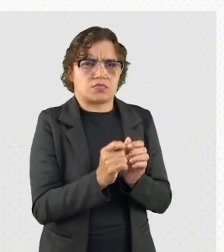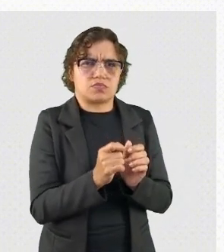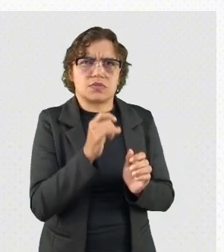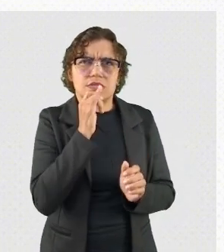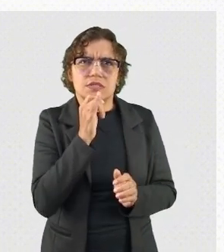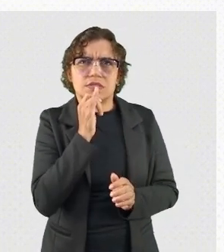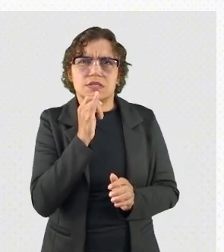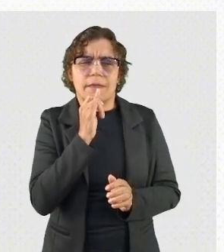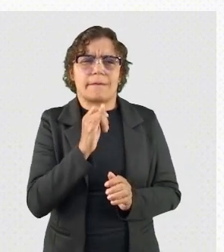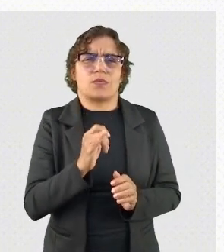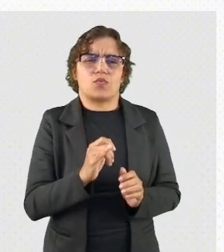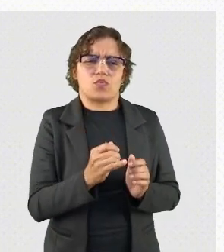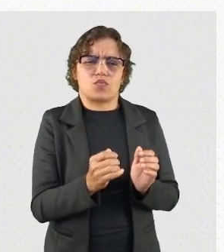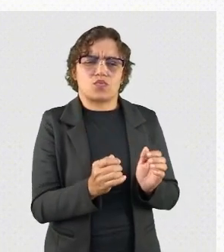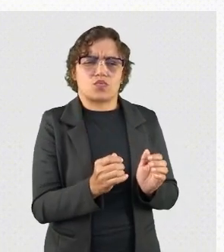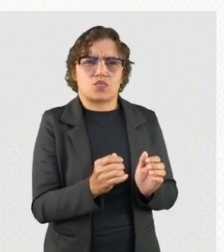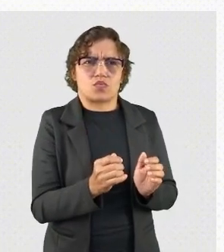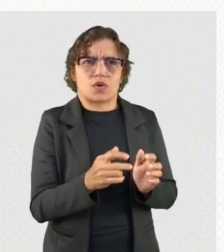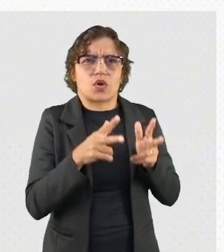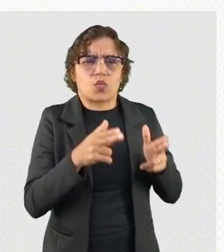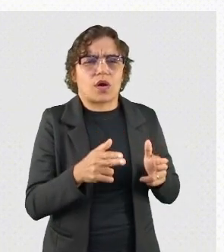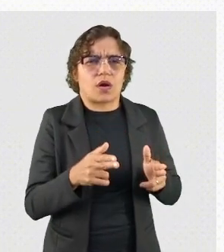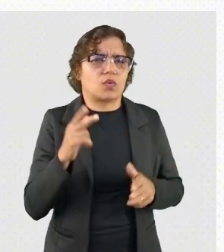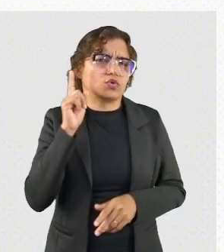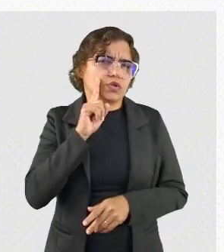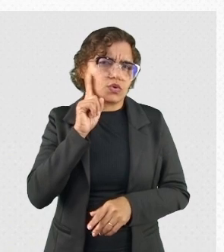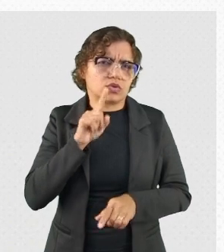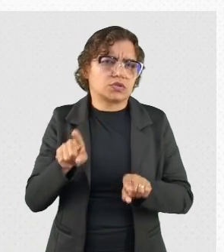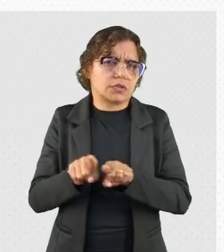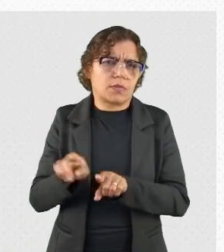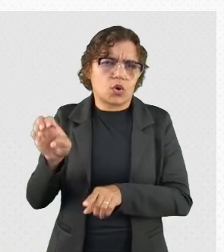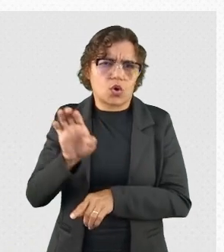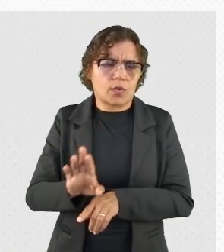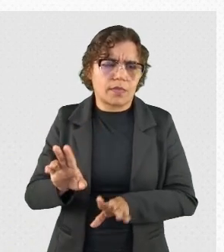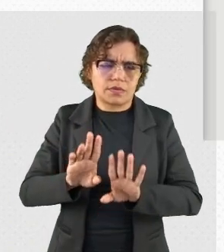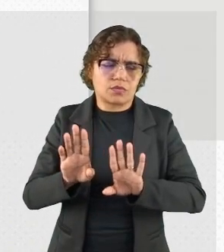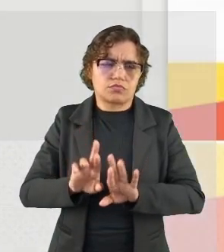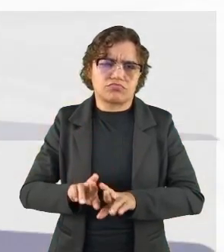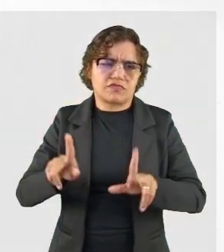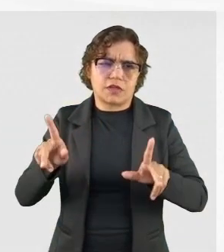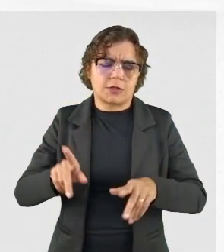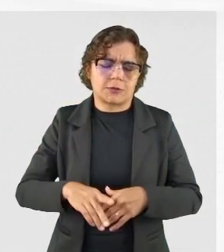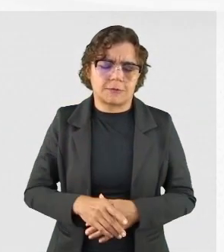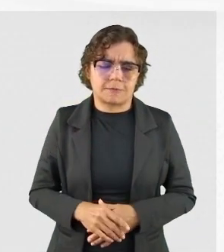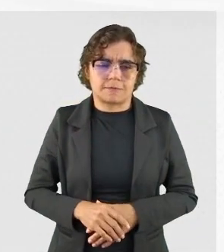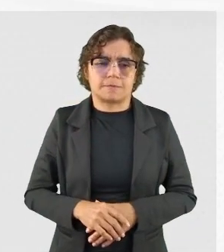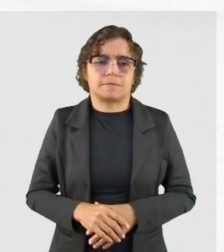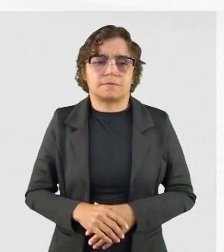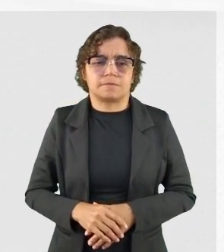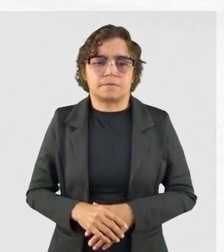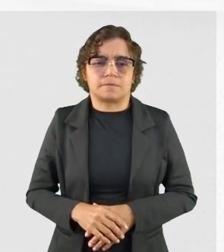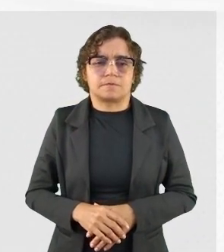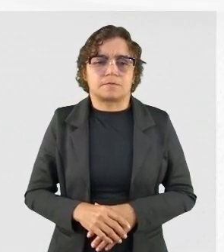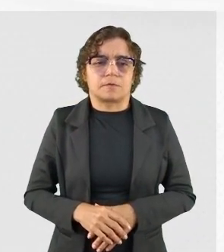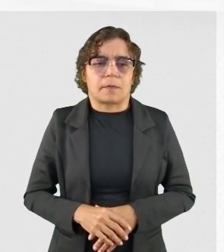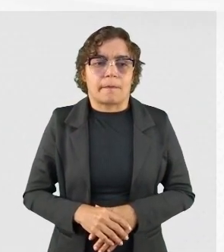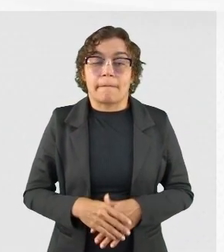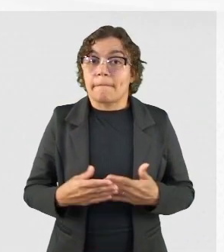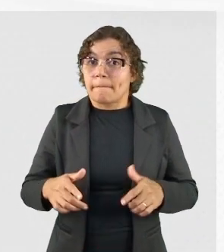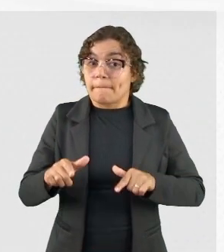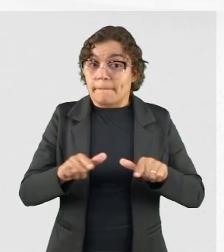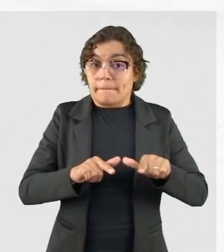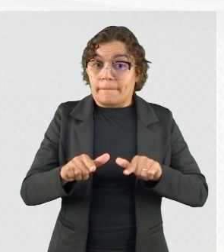naquele momento ali, né, os Estados Unidos, a própria Europa também. Vamos para frente. O trabalho